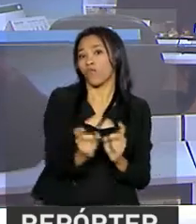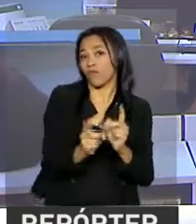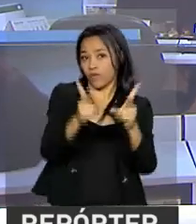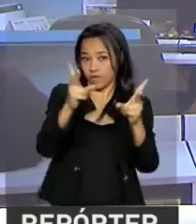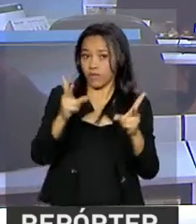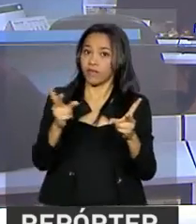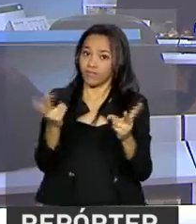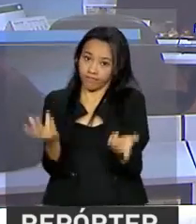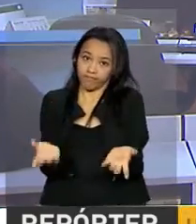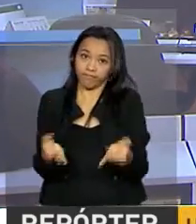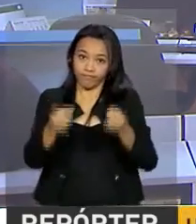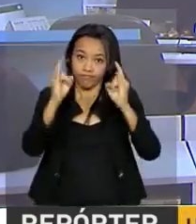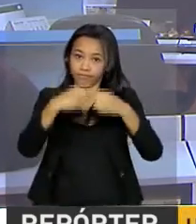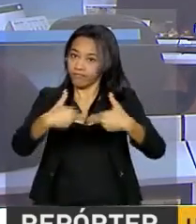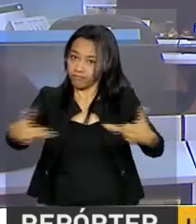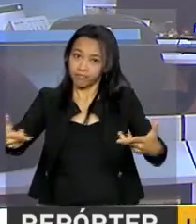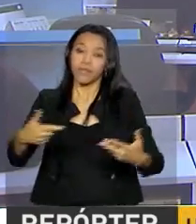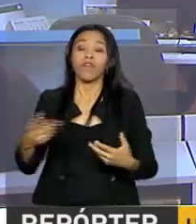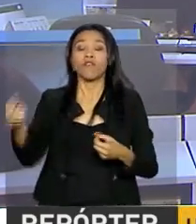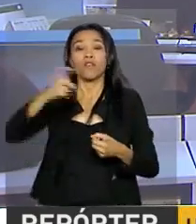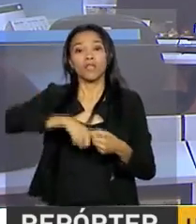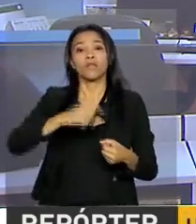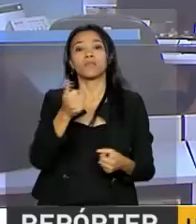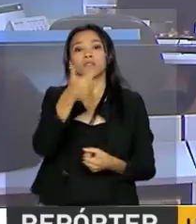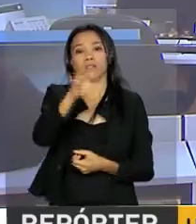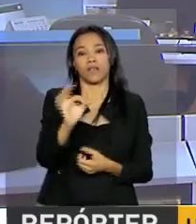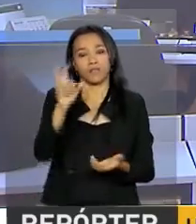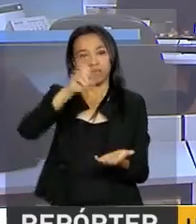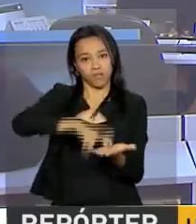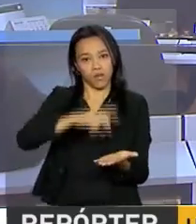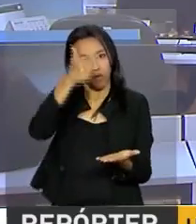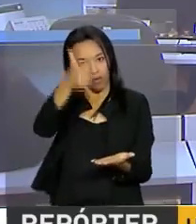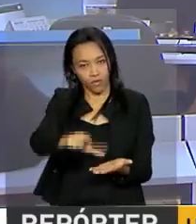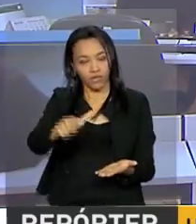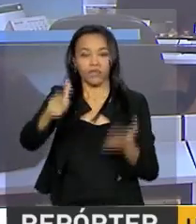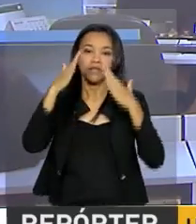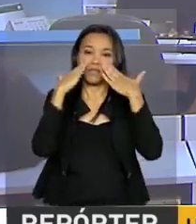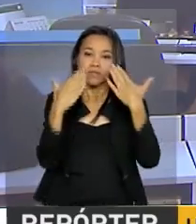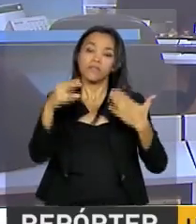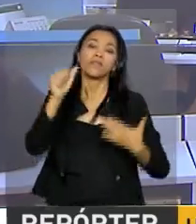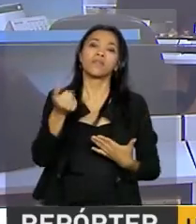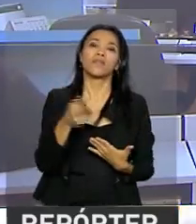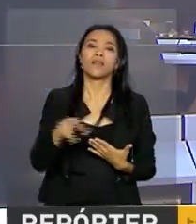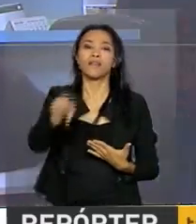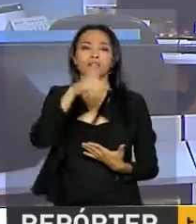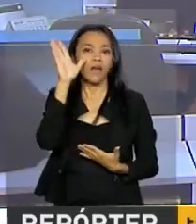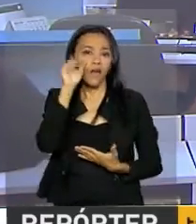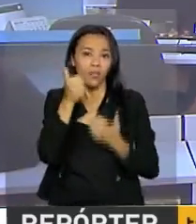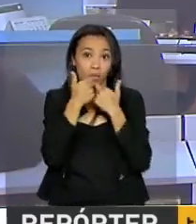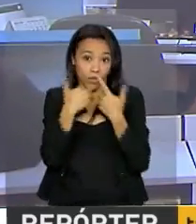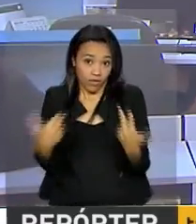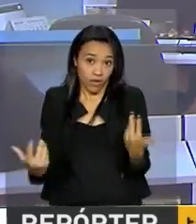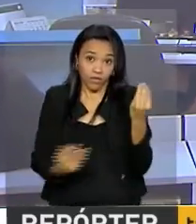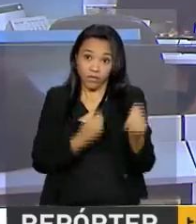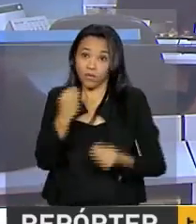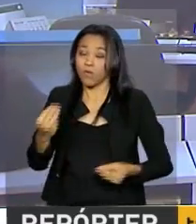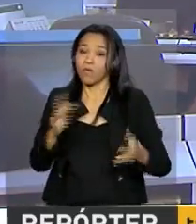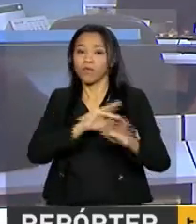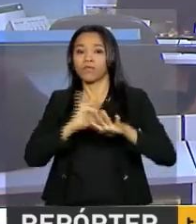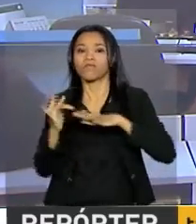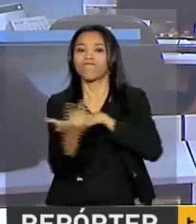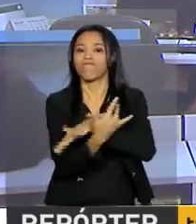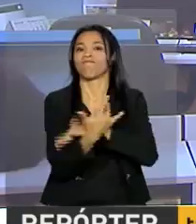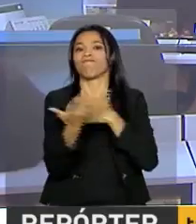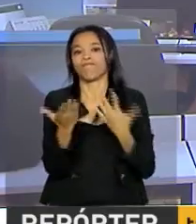nós ficamos por aqui, voltamos às 10 da manhã na próxima edição do Repórter NBR. Acompanhe as novidades também em nossas